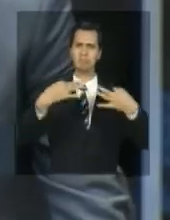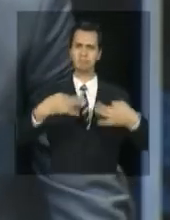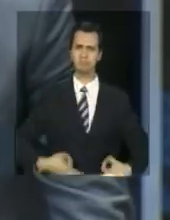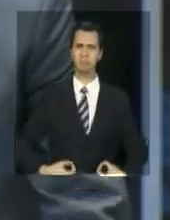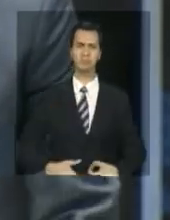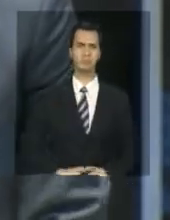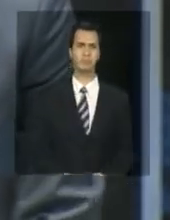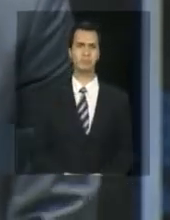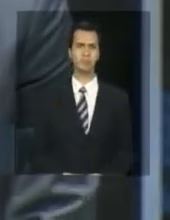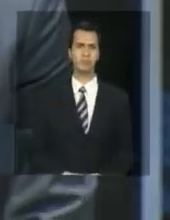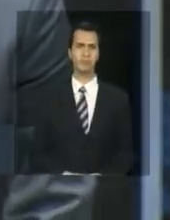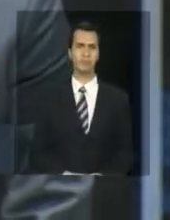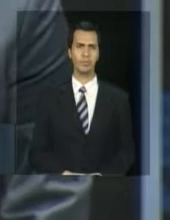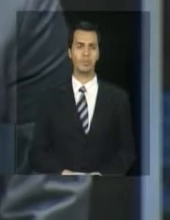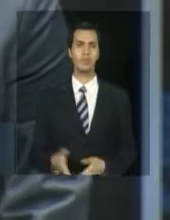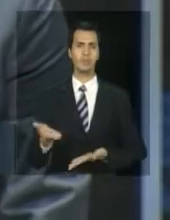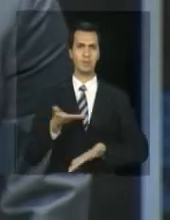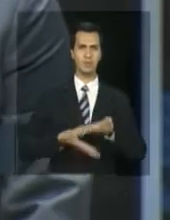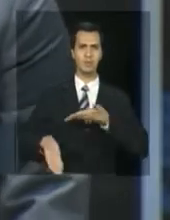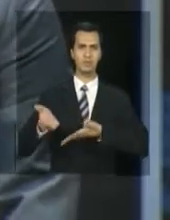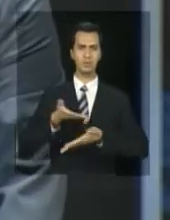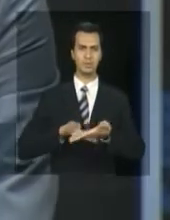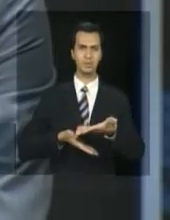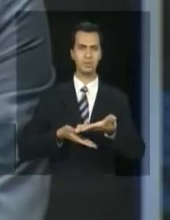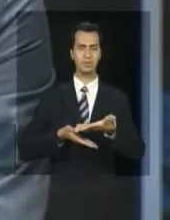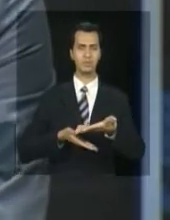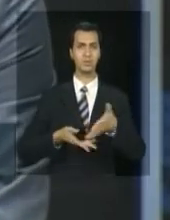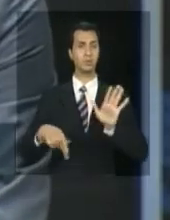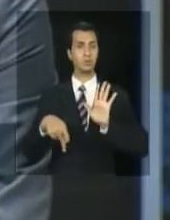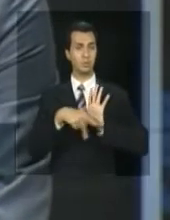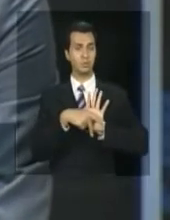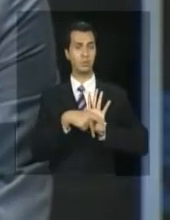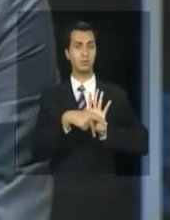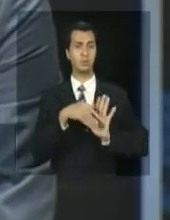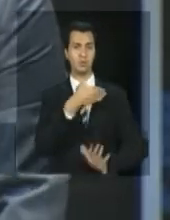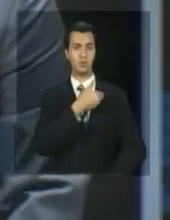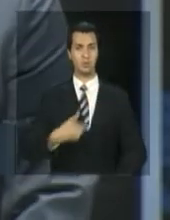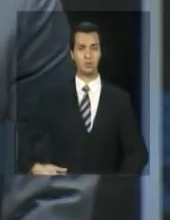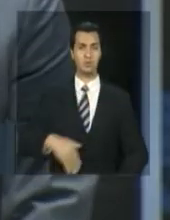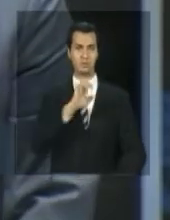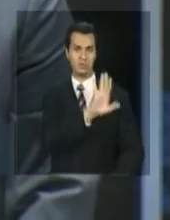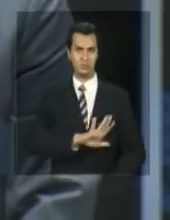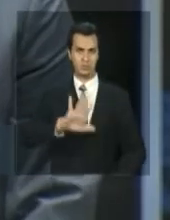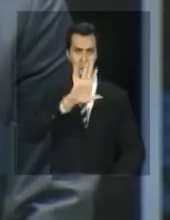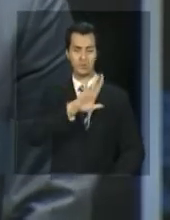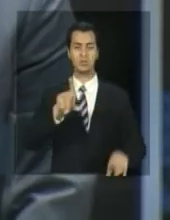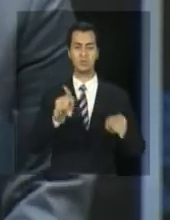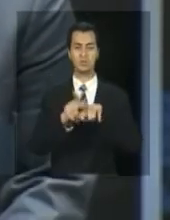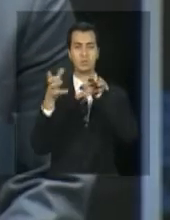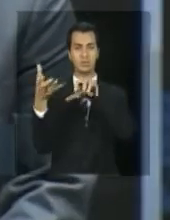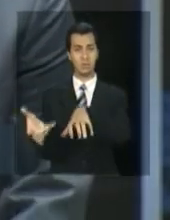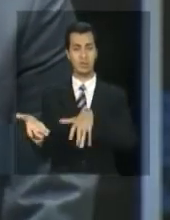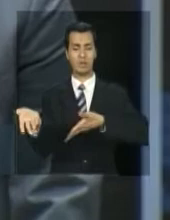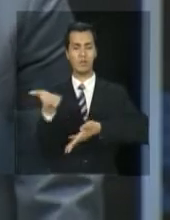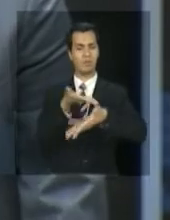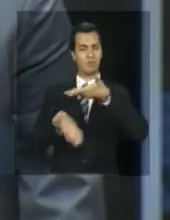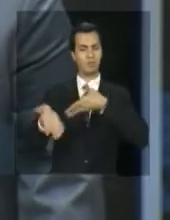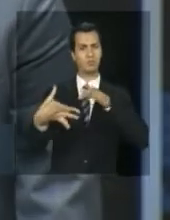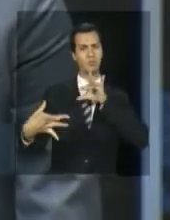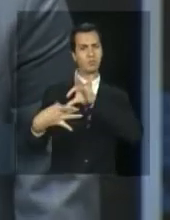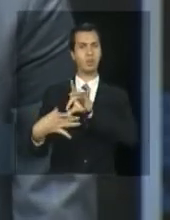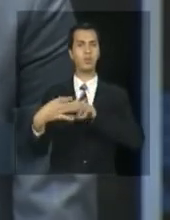Quanto à relação entre o executivo e o Congresso Nacional em